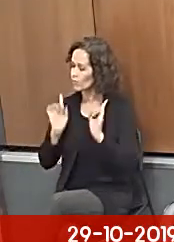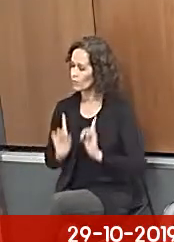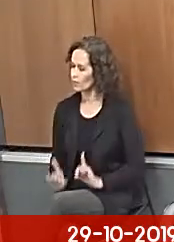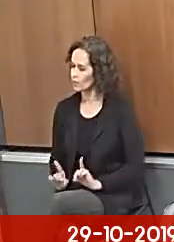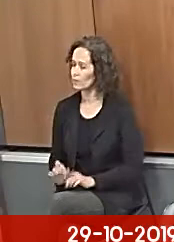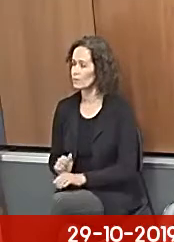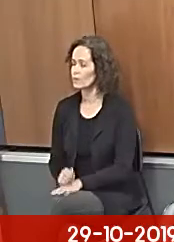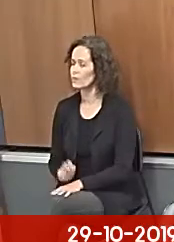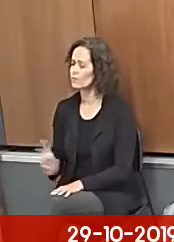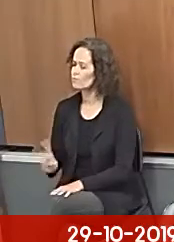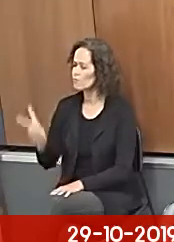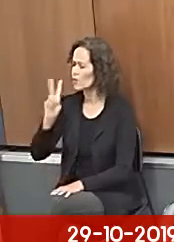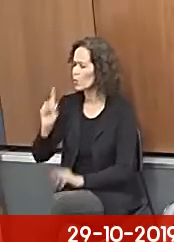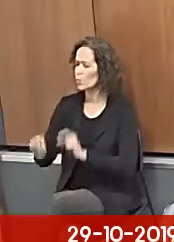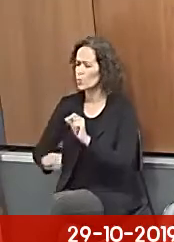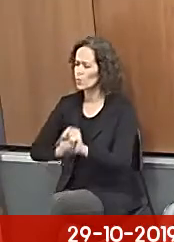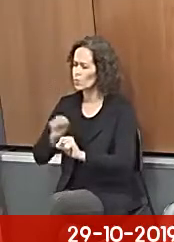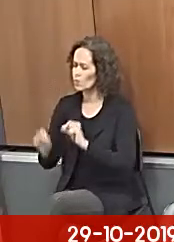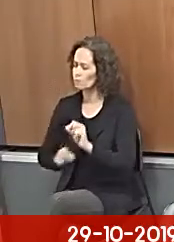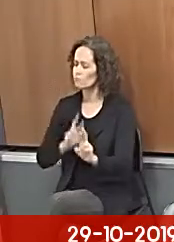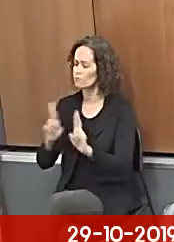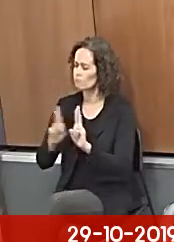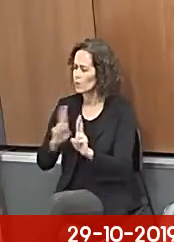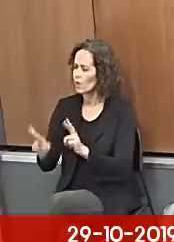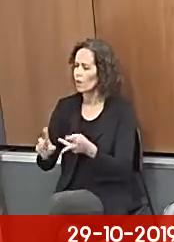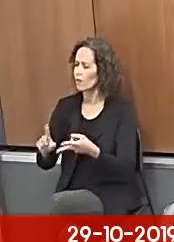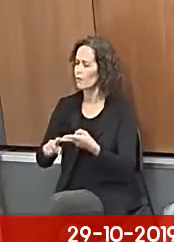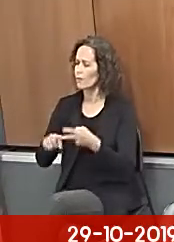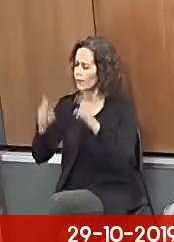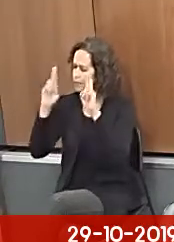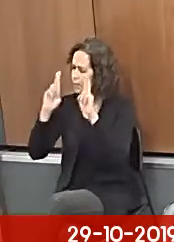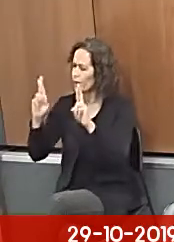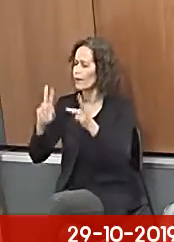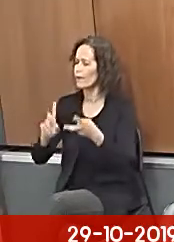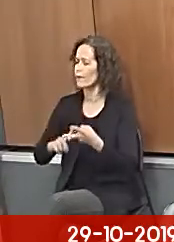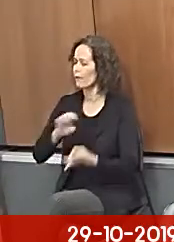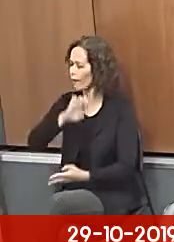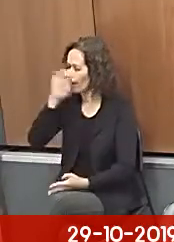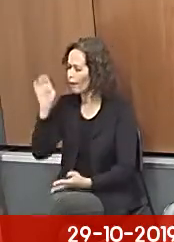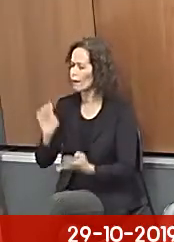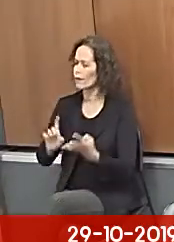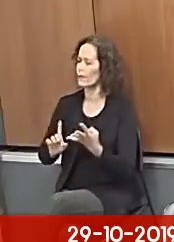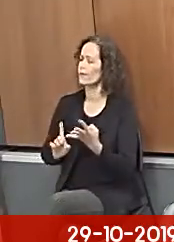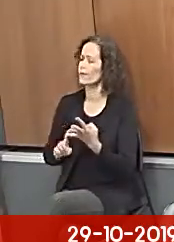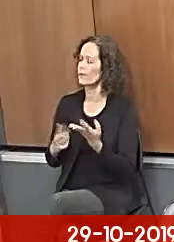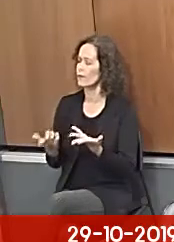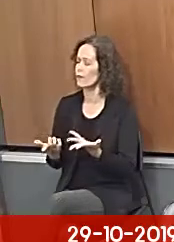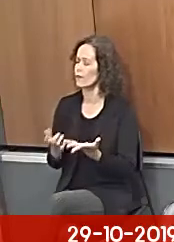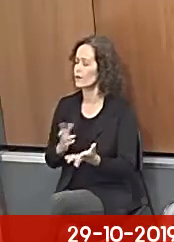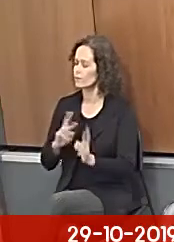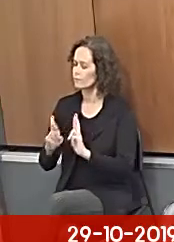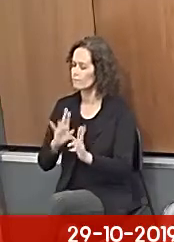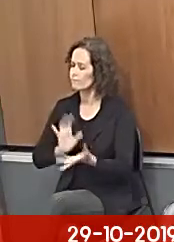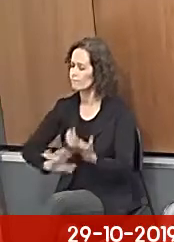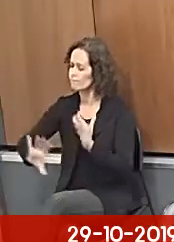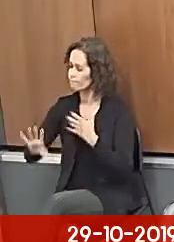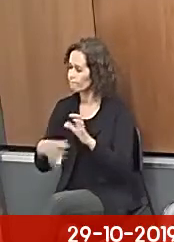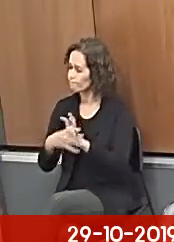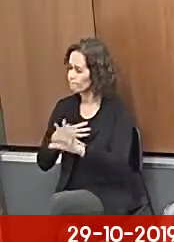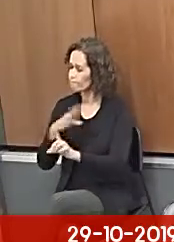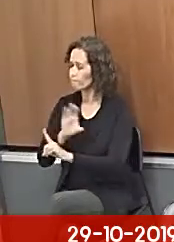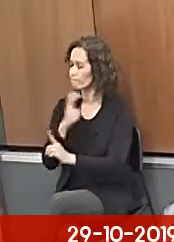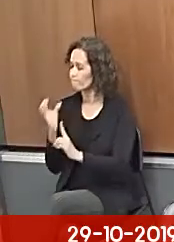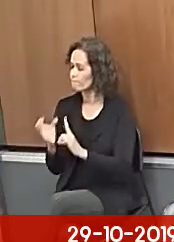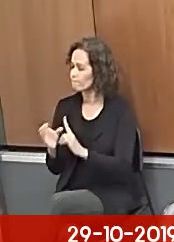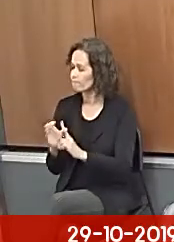nossos valores, a gente preza pelo relacionamento, respeito, honestidade, ética e confiança nas relações entre os deficientes com a sociedade. Preza pelo